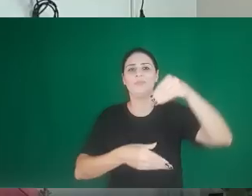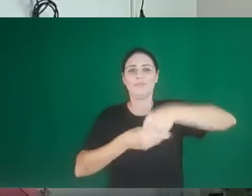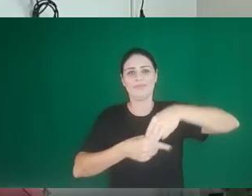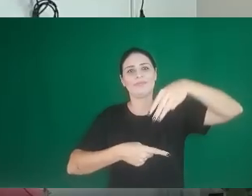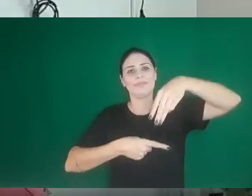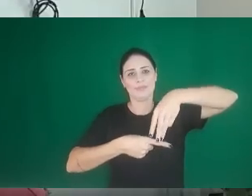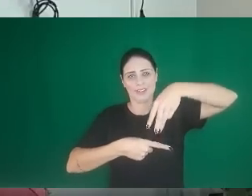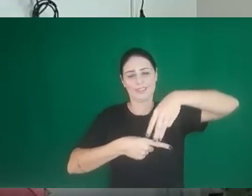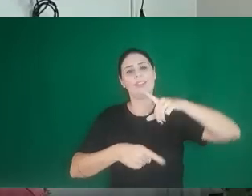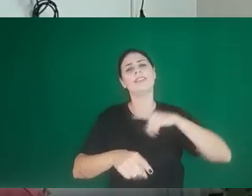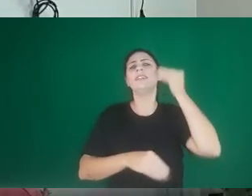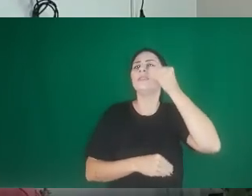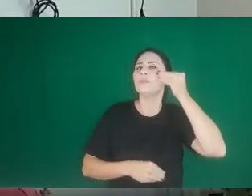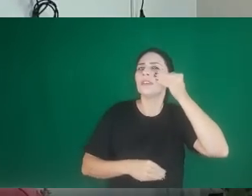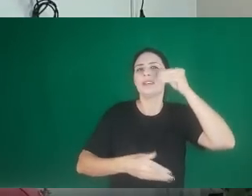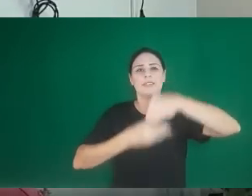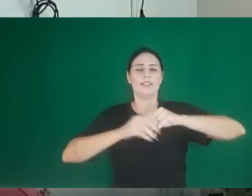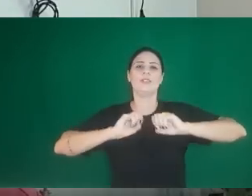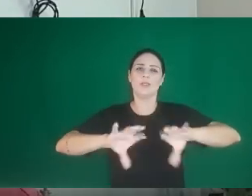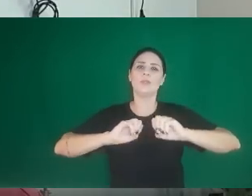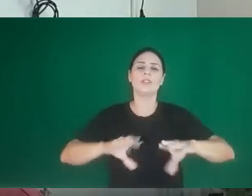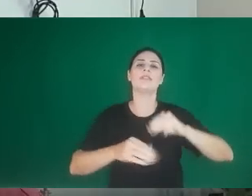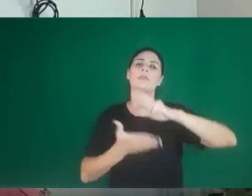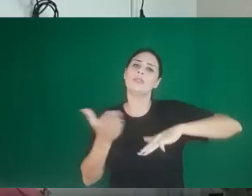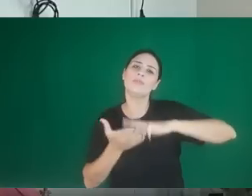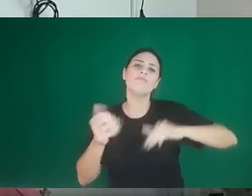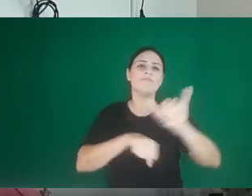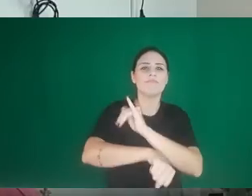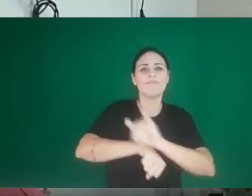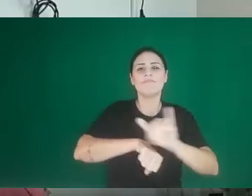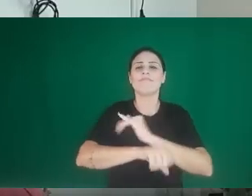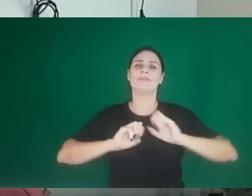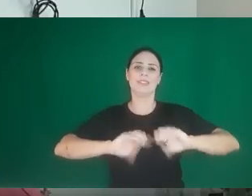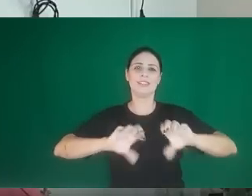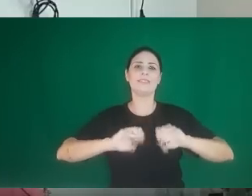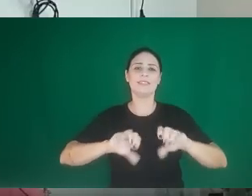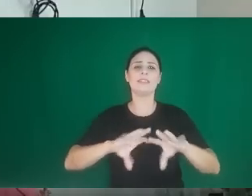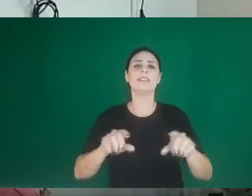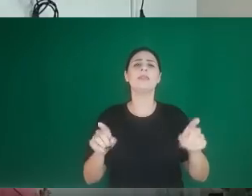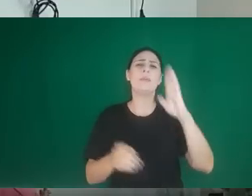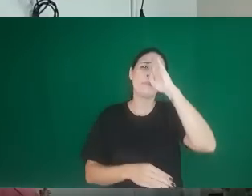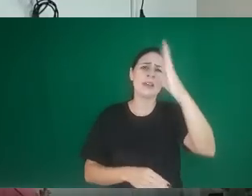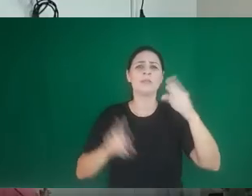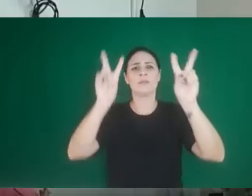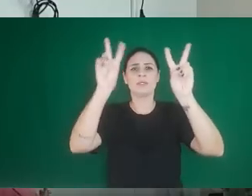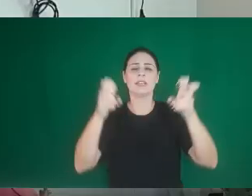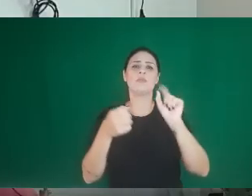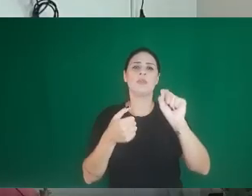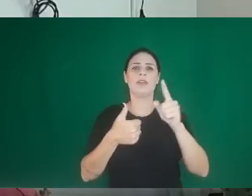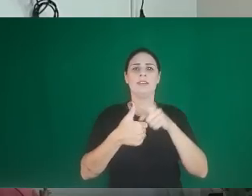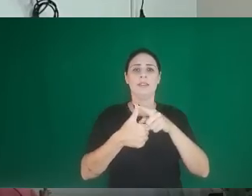de Maringá, né? Tem experiência na área de educação, com ênfase em métodos e técnicas de ensino, atuando principalmente nos seguintes